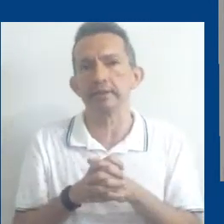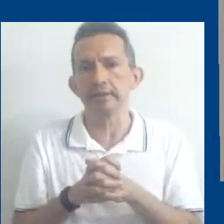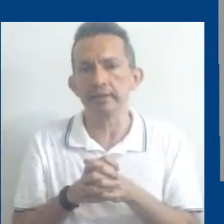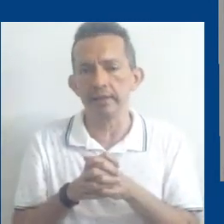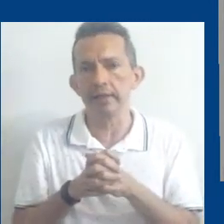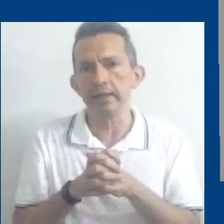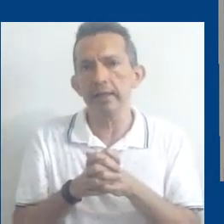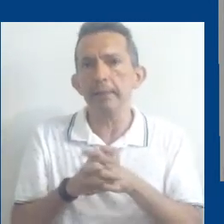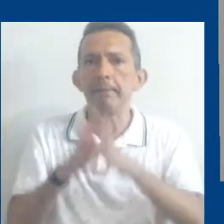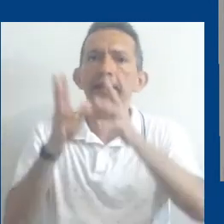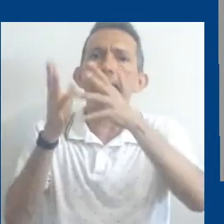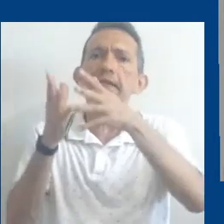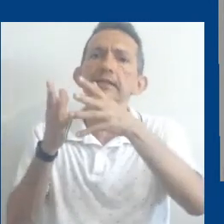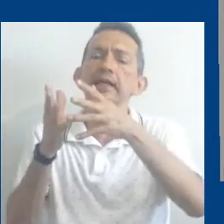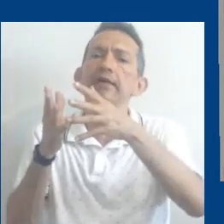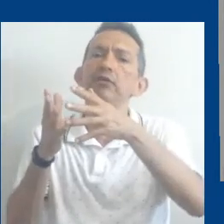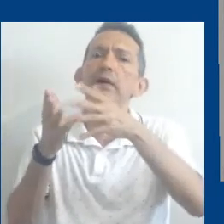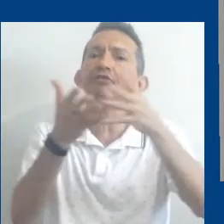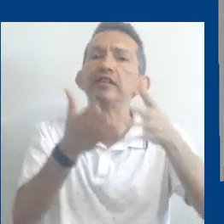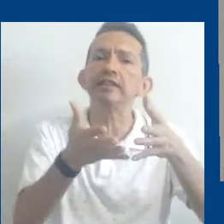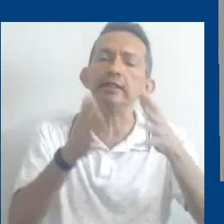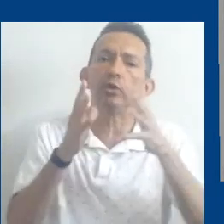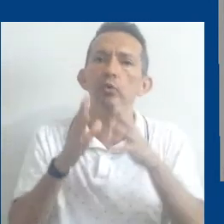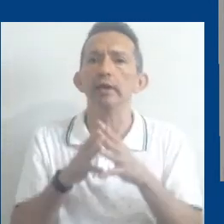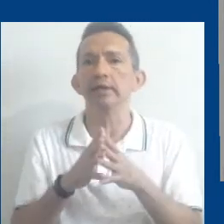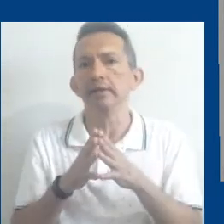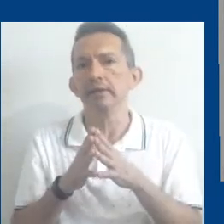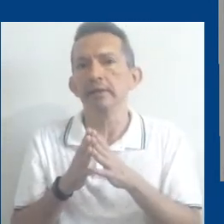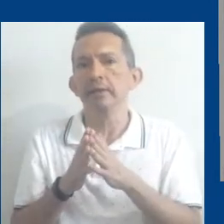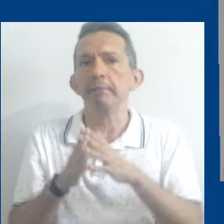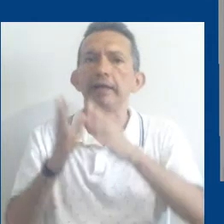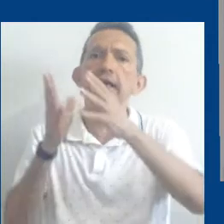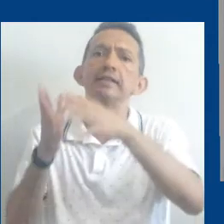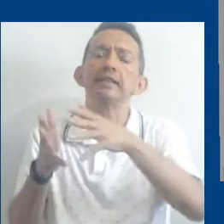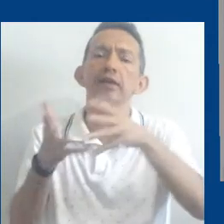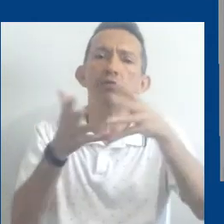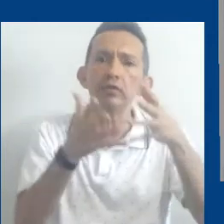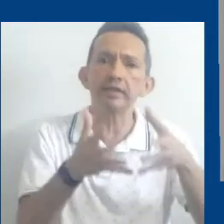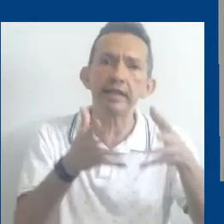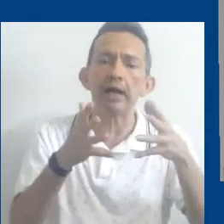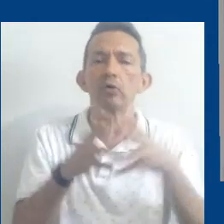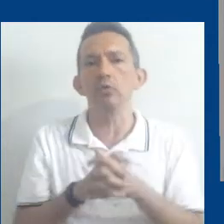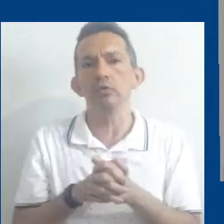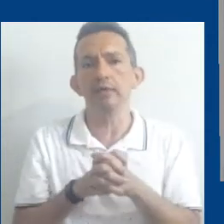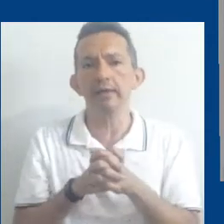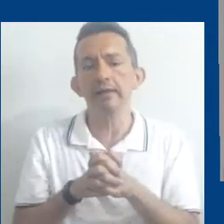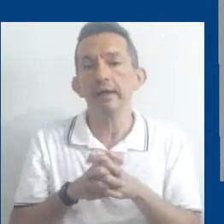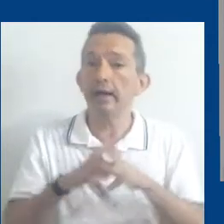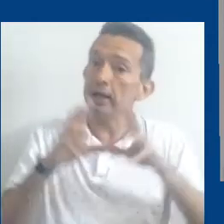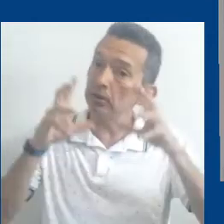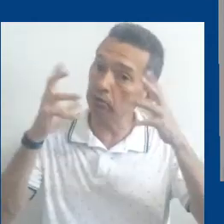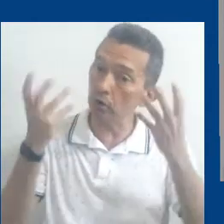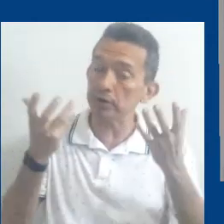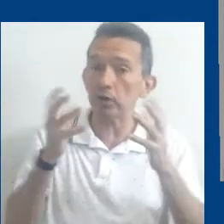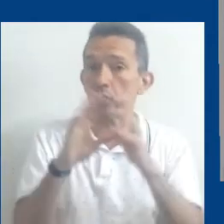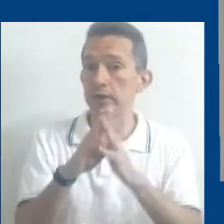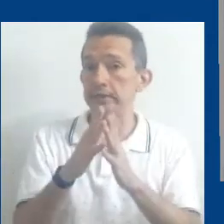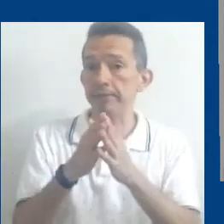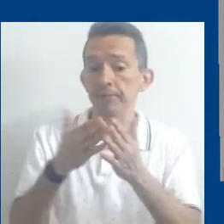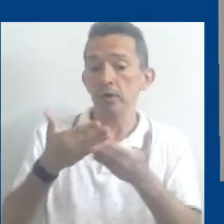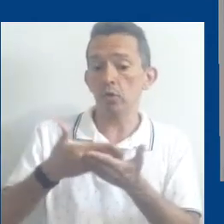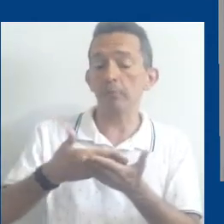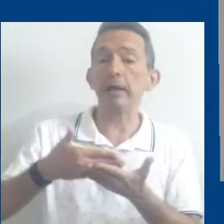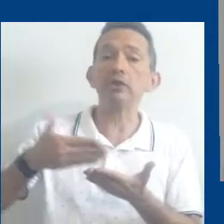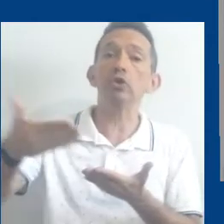bolsas, né? Para que serve uma vesícula? Para que serve um saco, né? Aí, outra